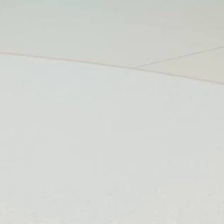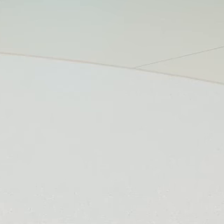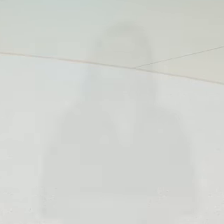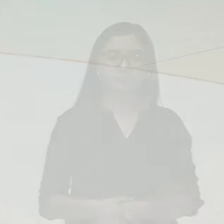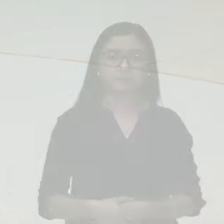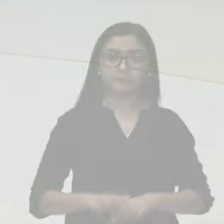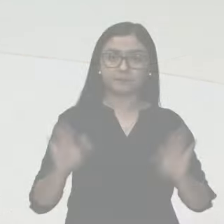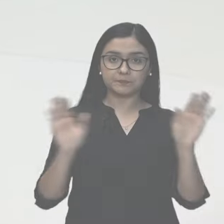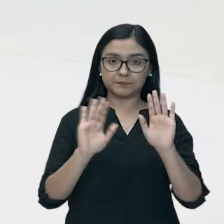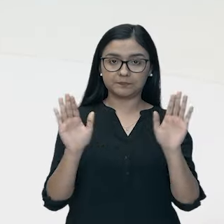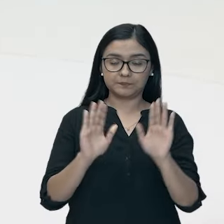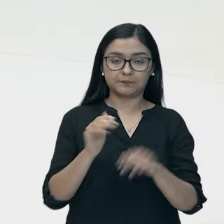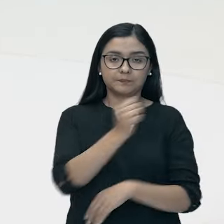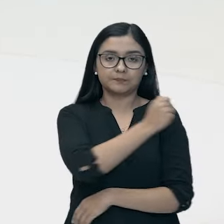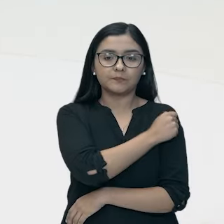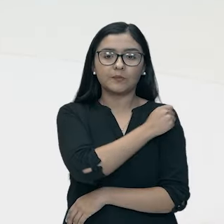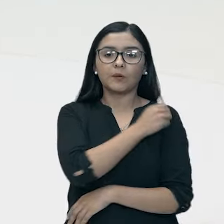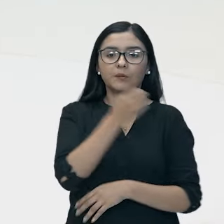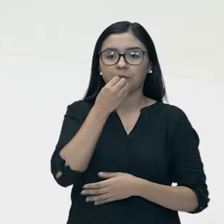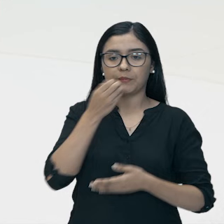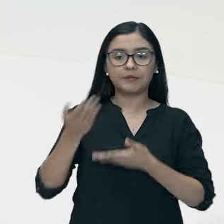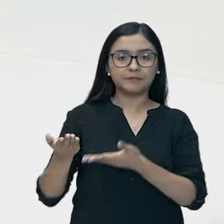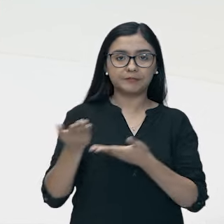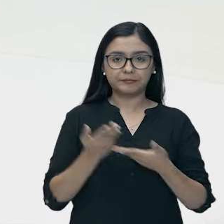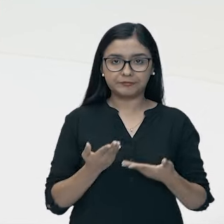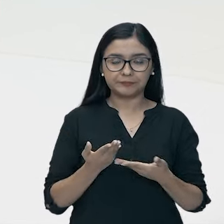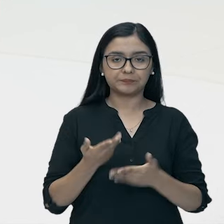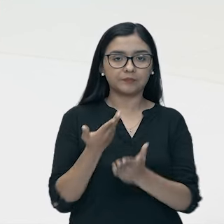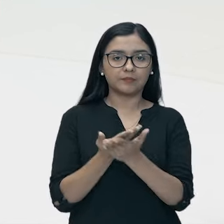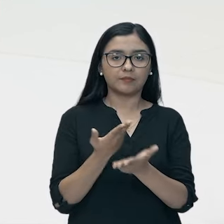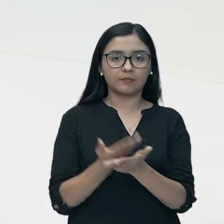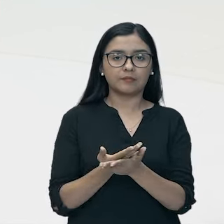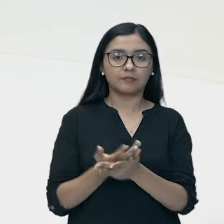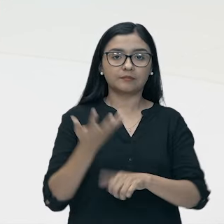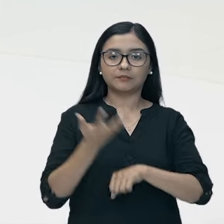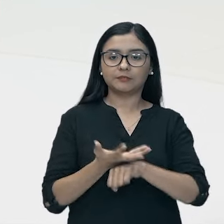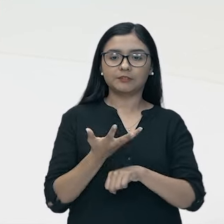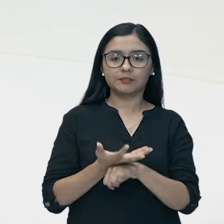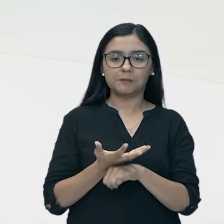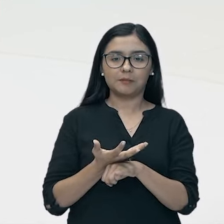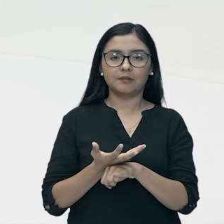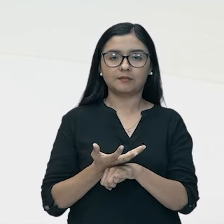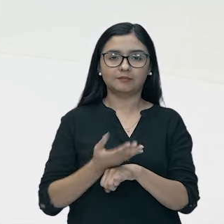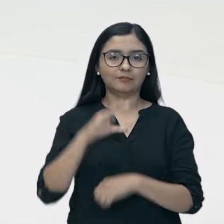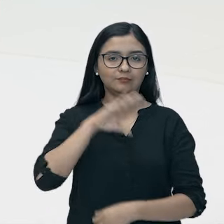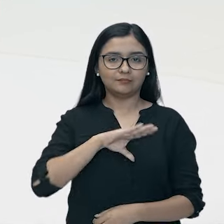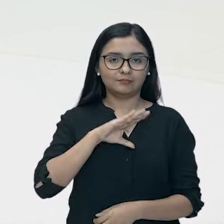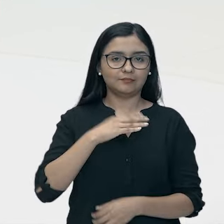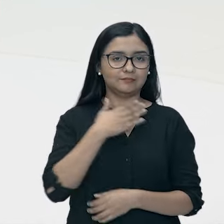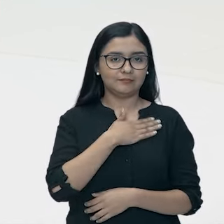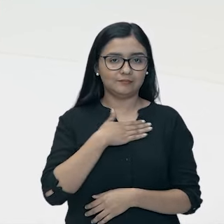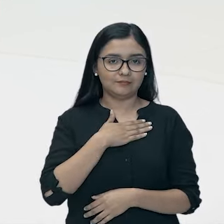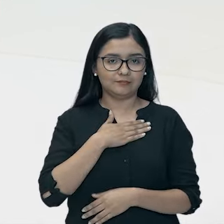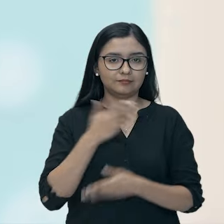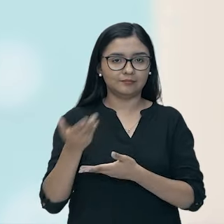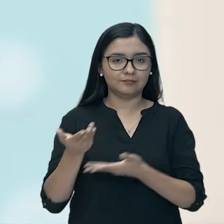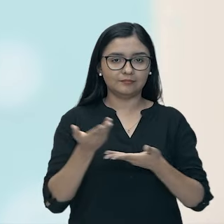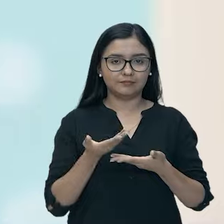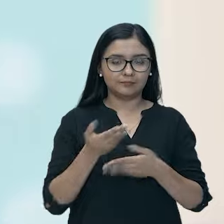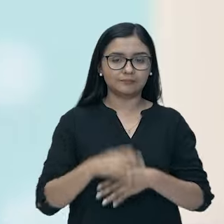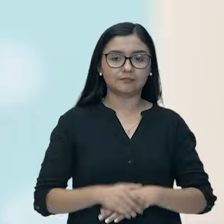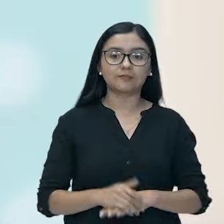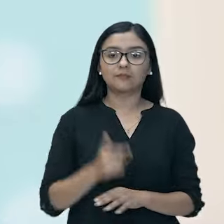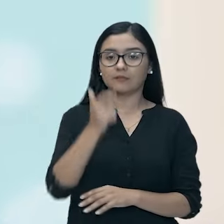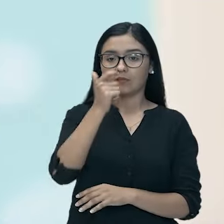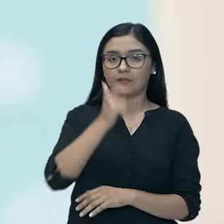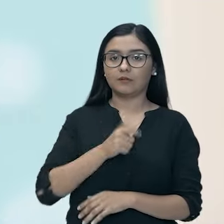Olá alunos sejam bem-vindos à aula de língua portuguesa é um prazer tê-los aqui eu